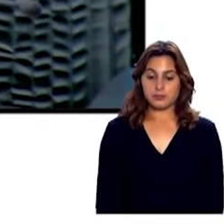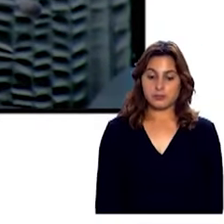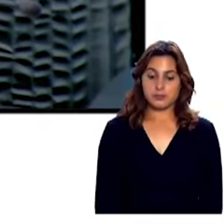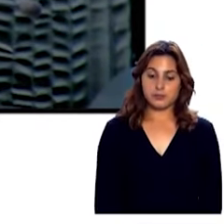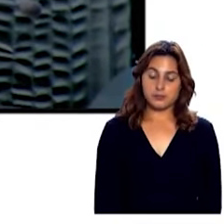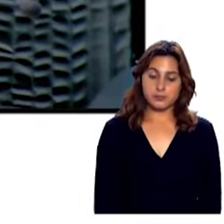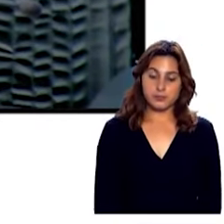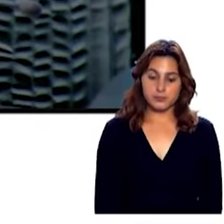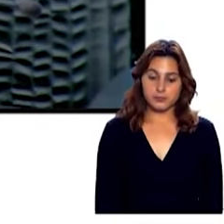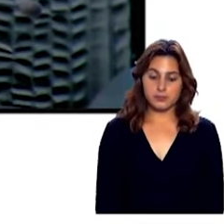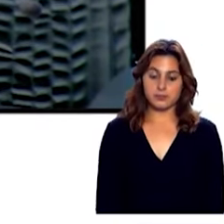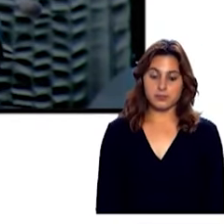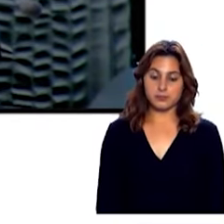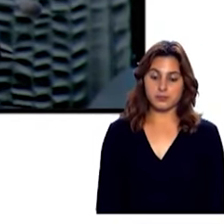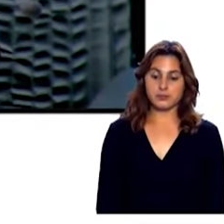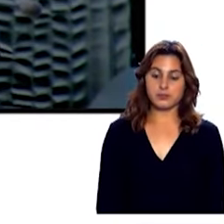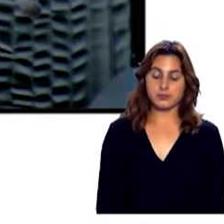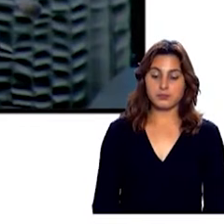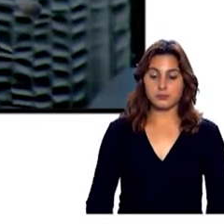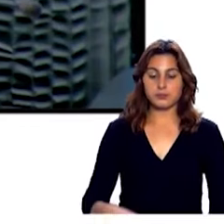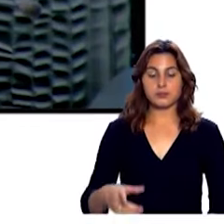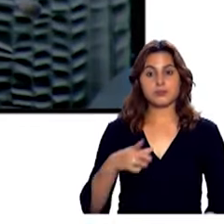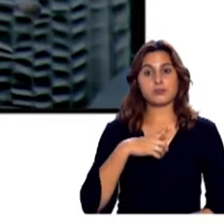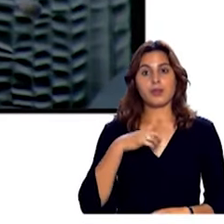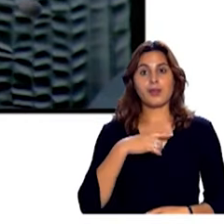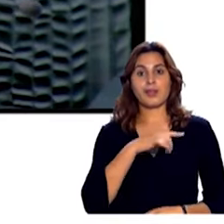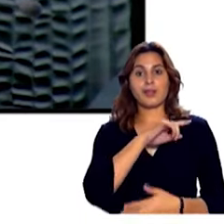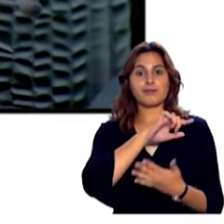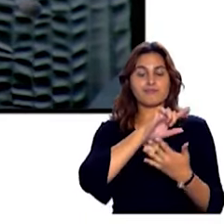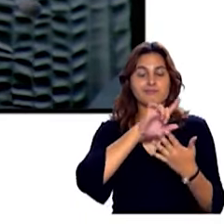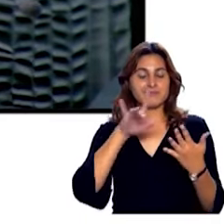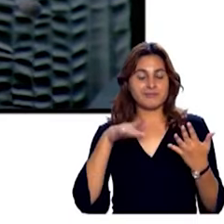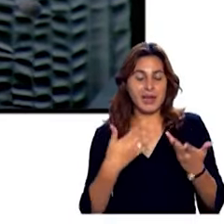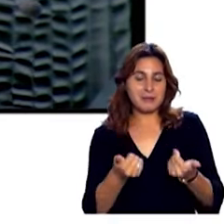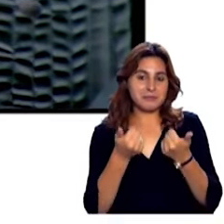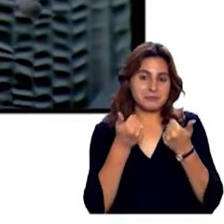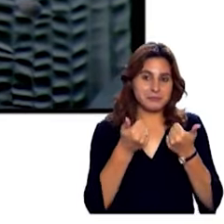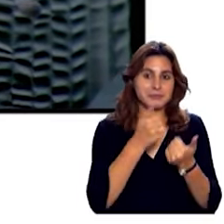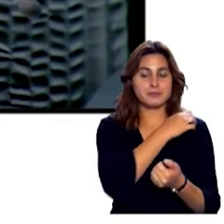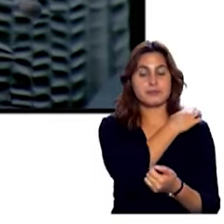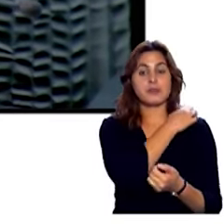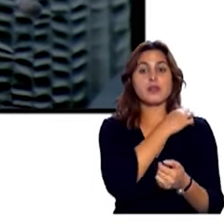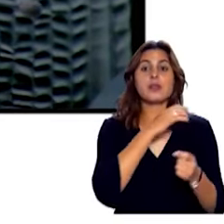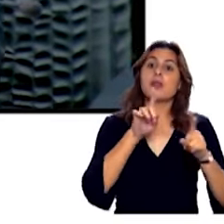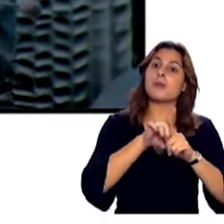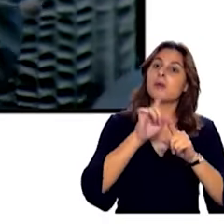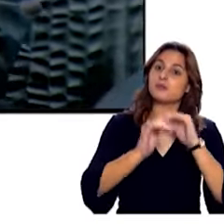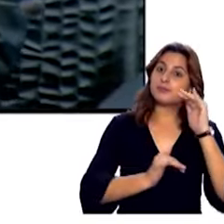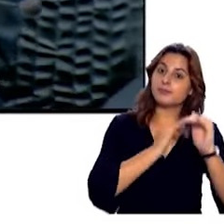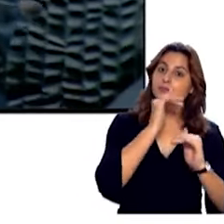appétit que nous avons tous Pour les progr de la rle de droit je vous